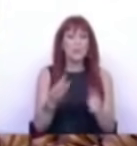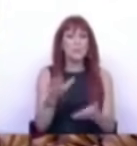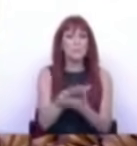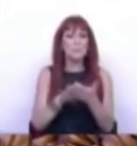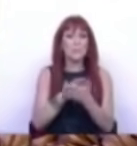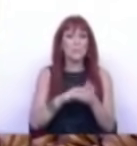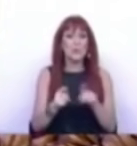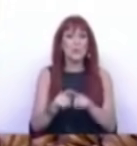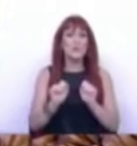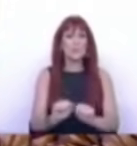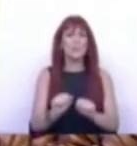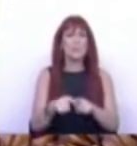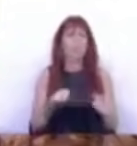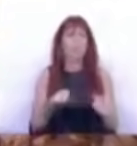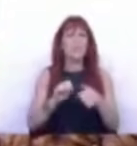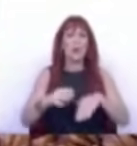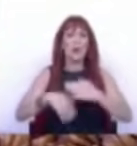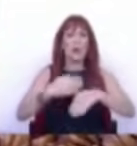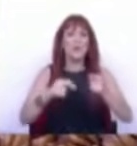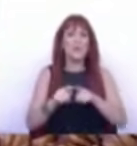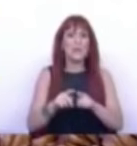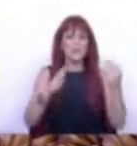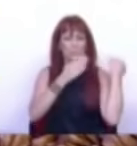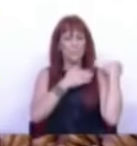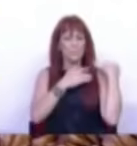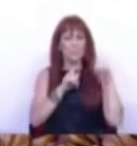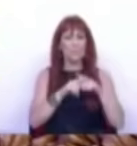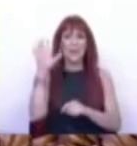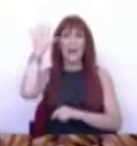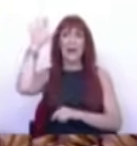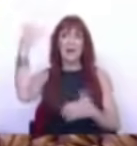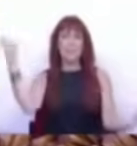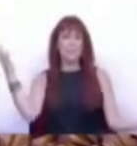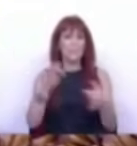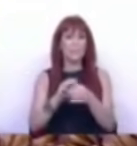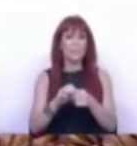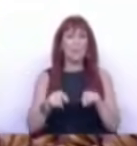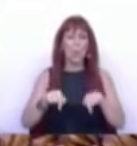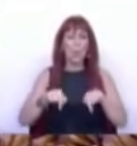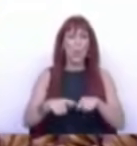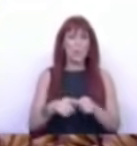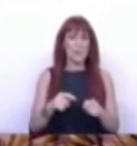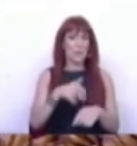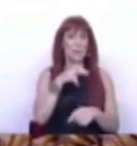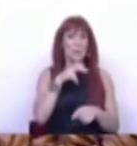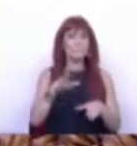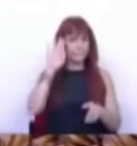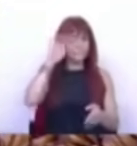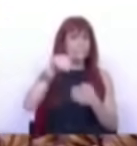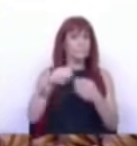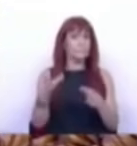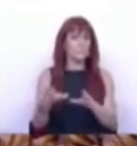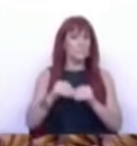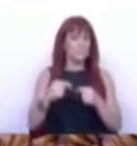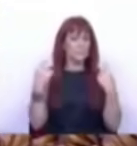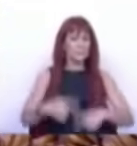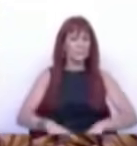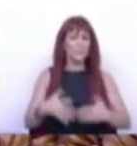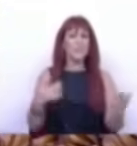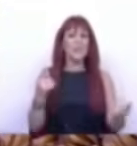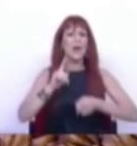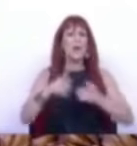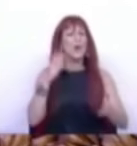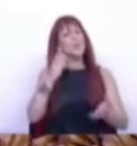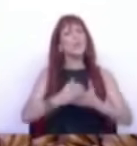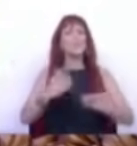quem ganha milhões com isto. Tal logo. Climática, colhe hoje as suas dramáticas 19 segundos, opa, eu disse um minuto. Isto é